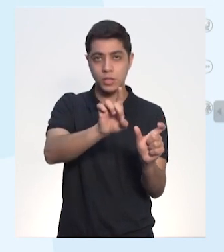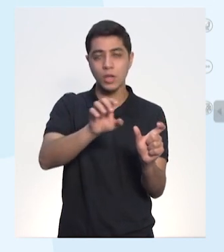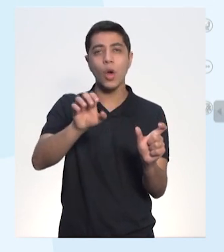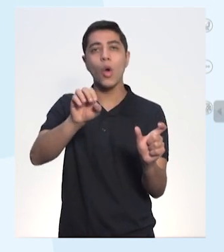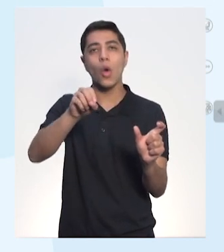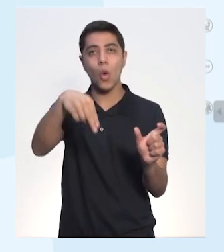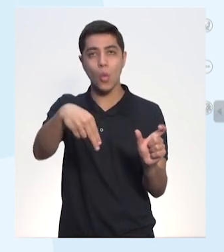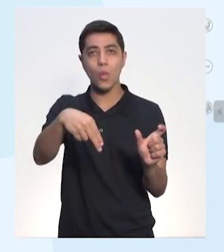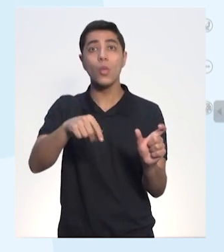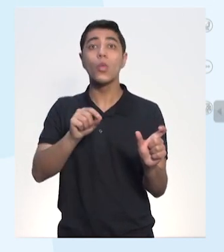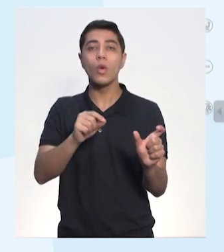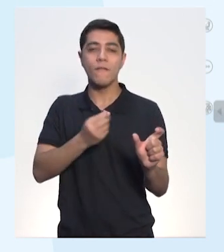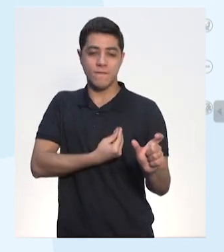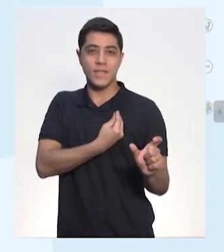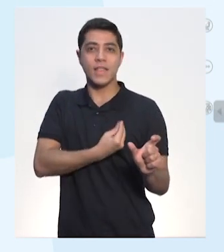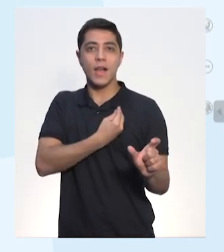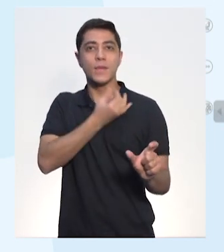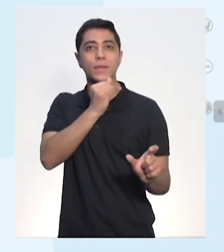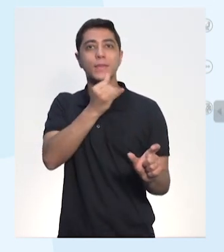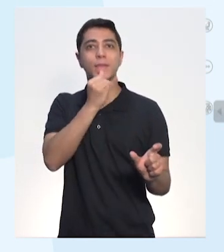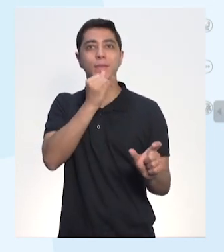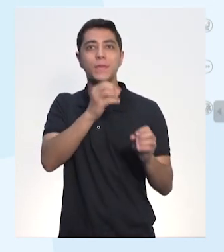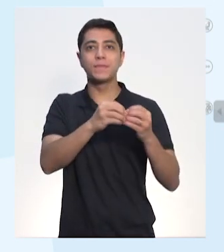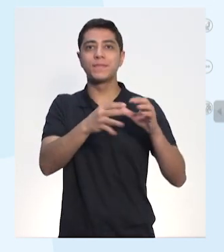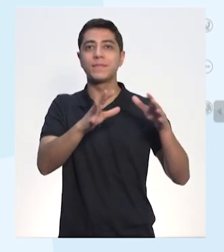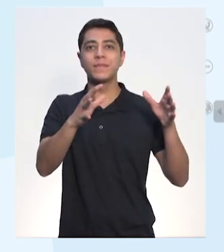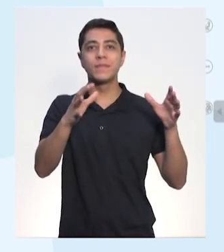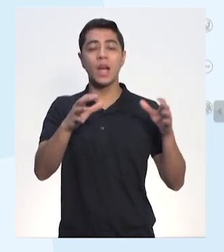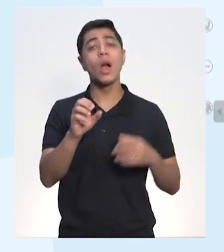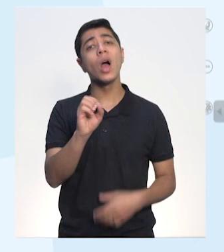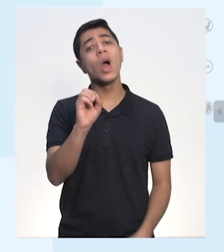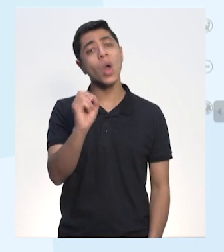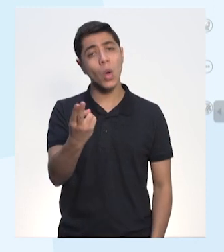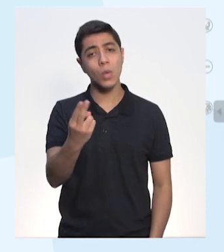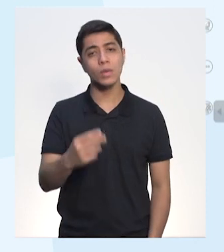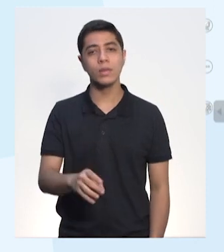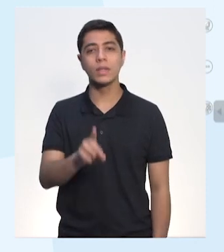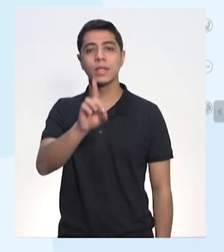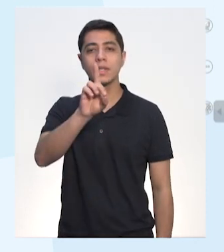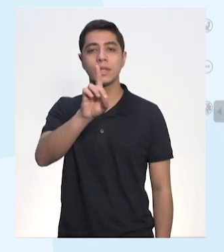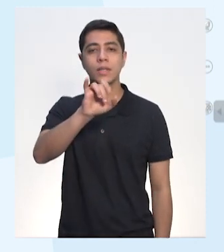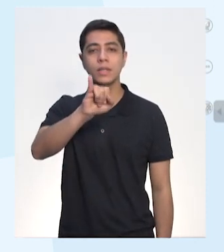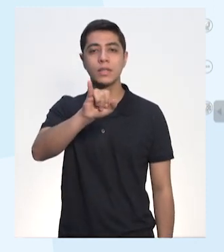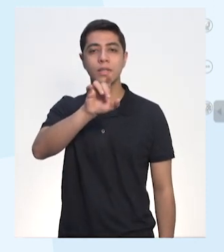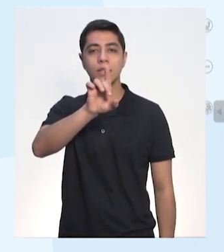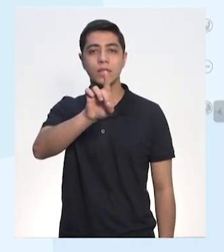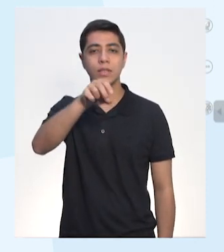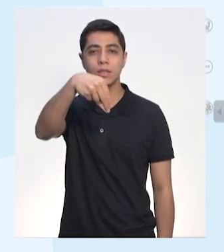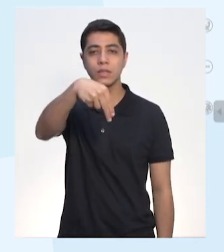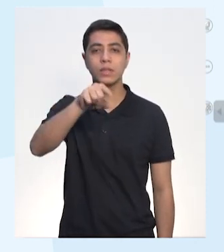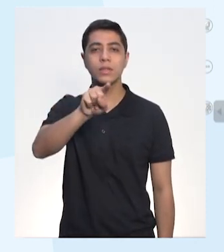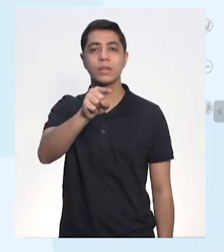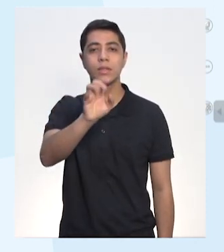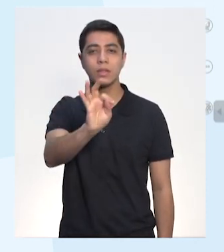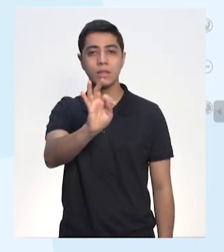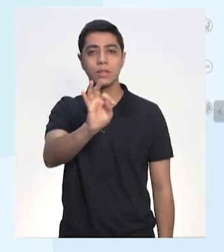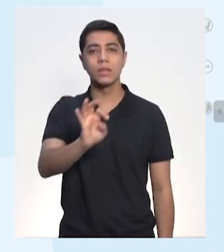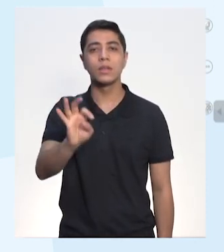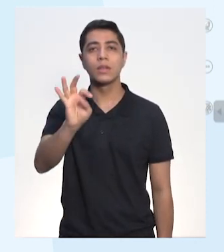não funcionou, didn't, estou tentando fazer a letra maior aqui, gente. Didn't turn